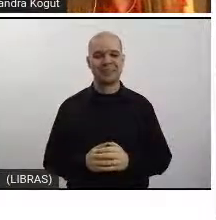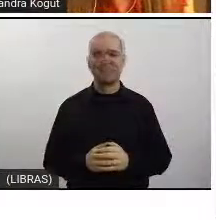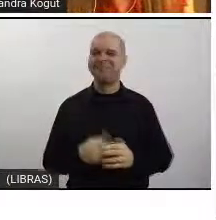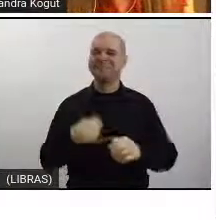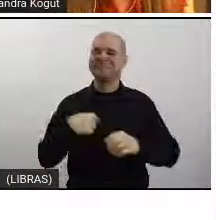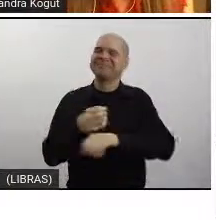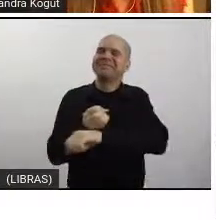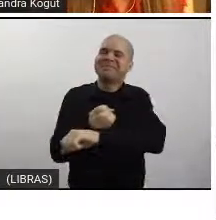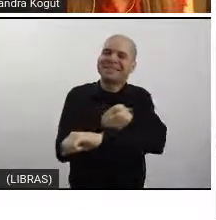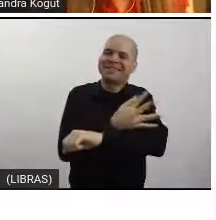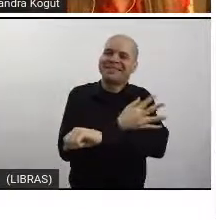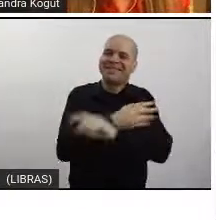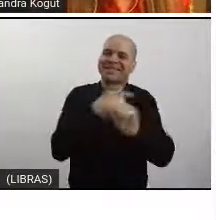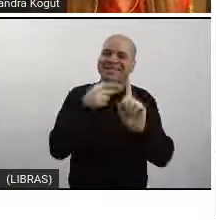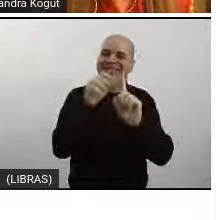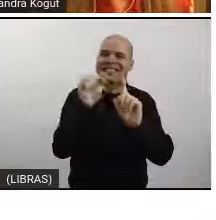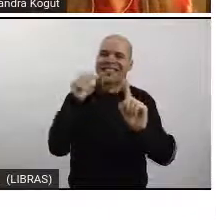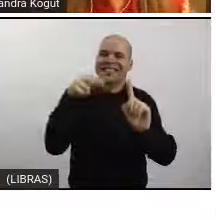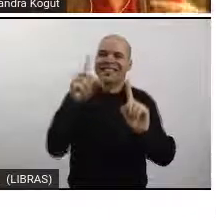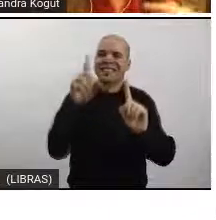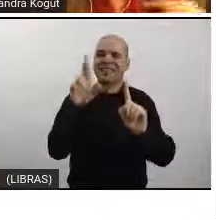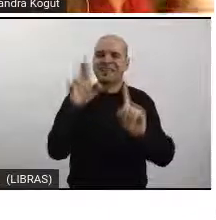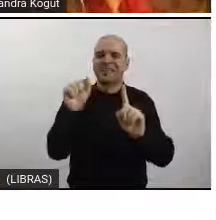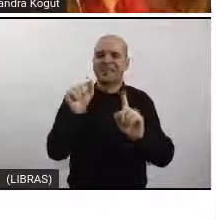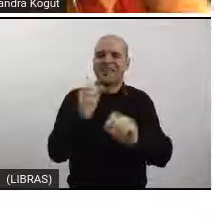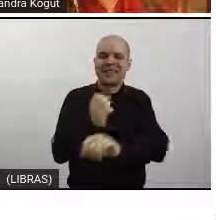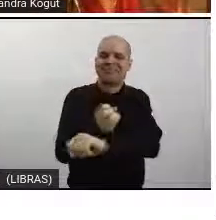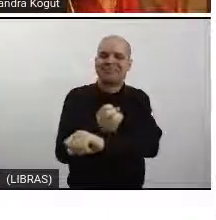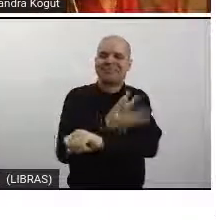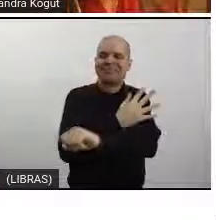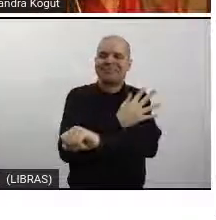agora era cantando assim. De novo. Ah, ok, então. Bom,